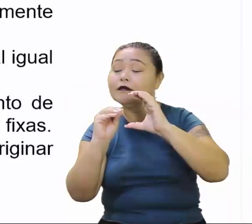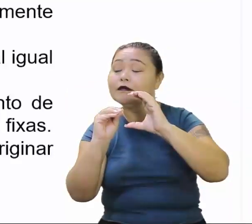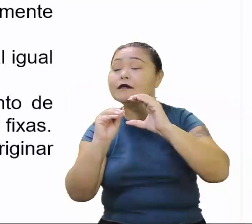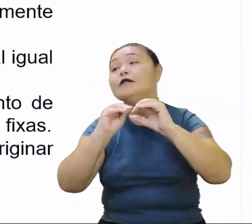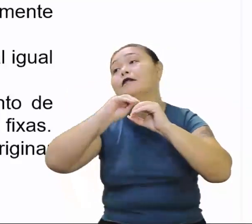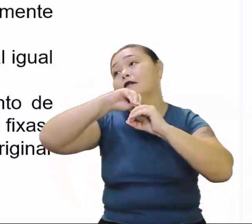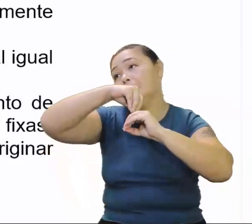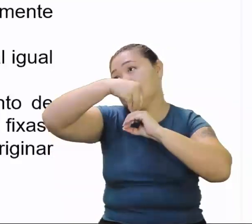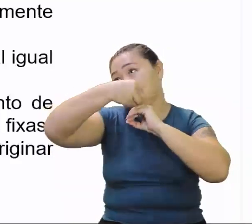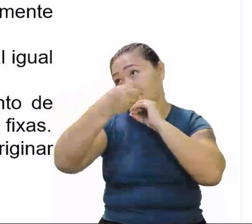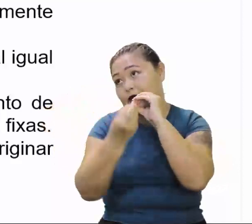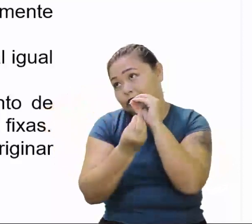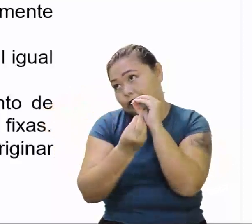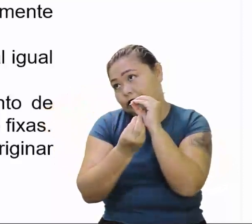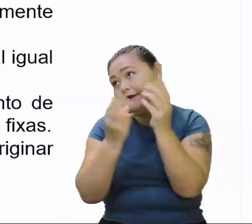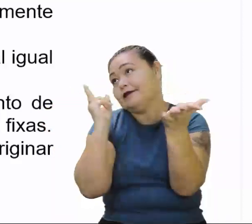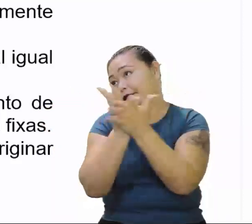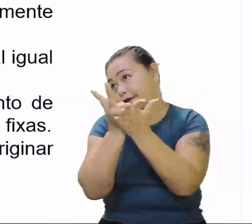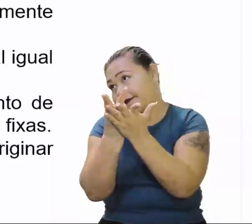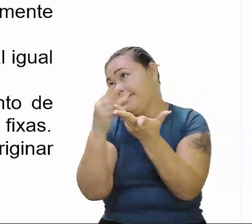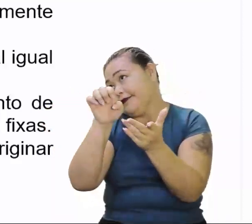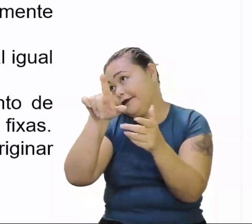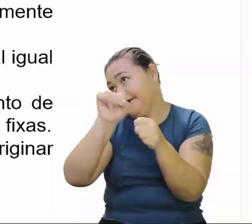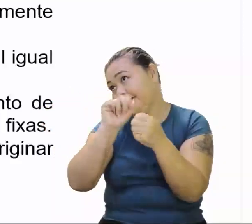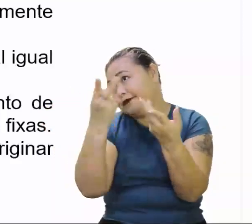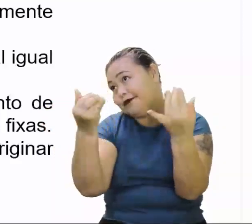por átomos do mesmo elemento químico,